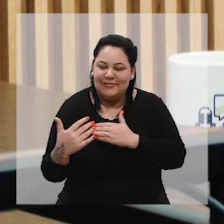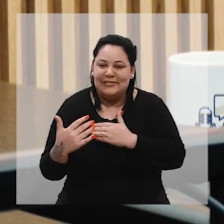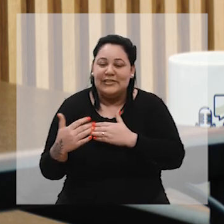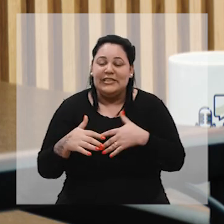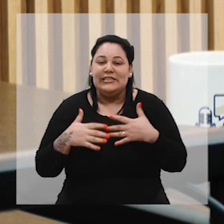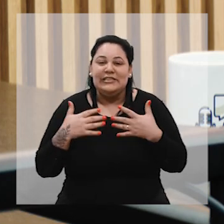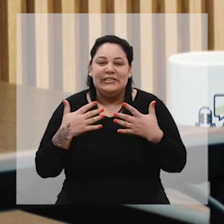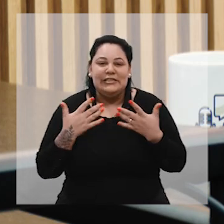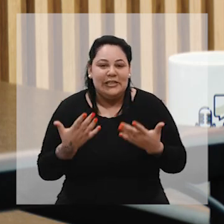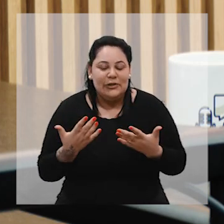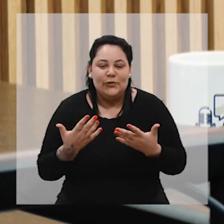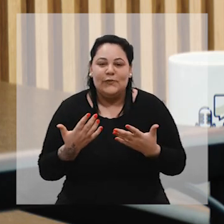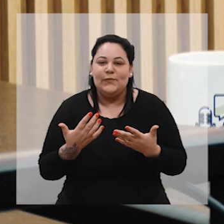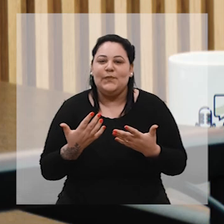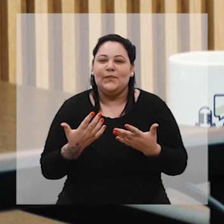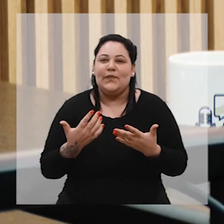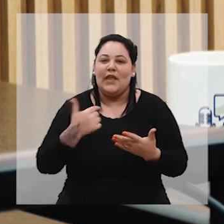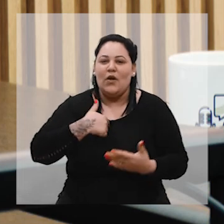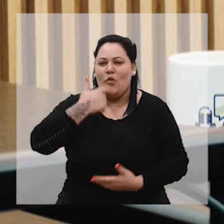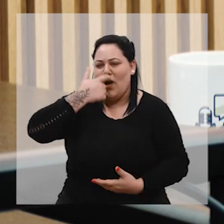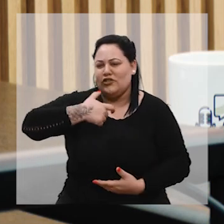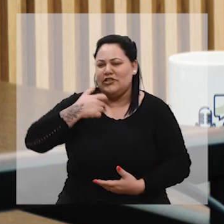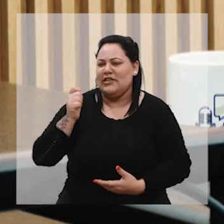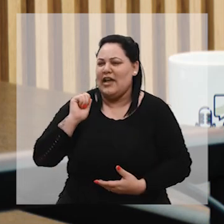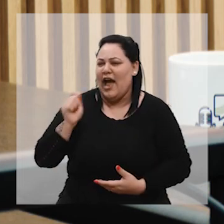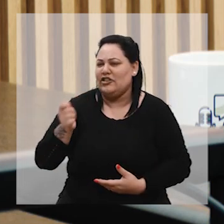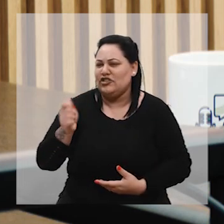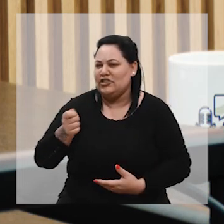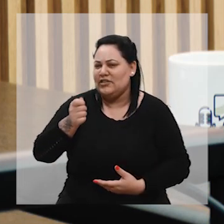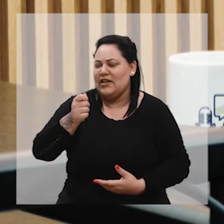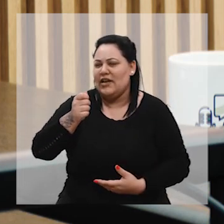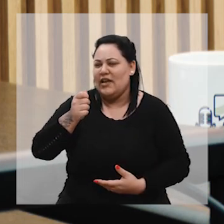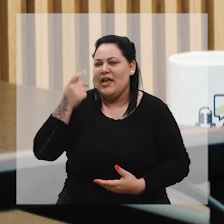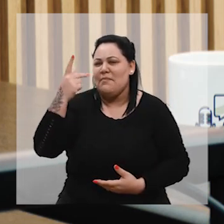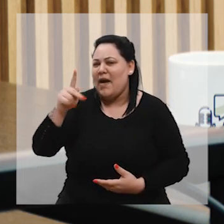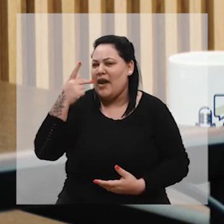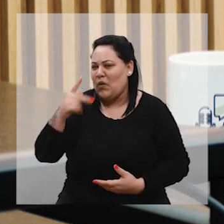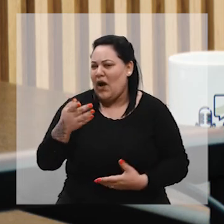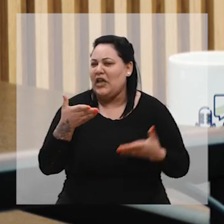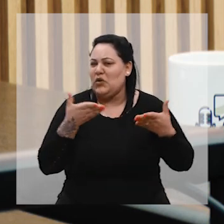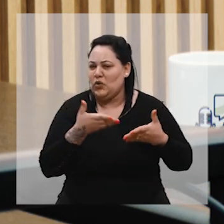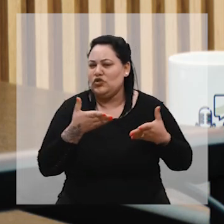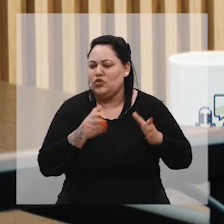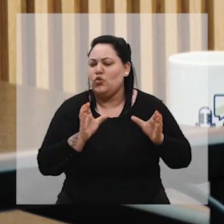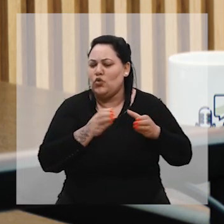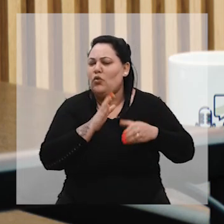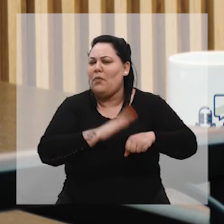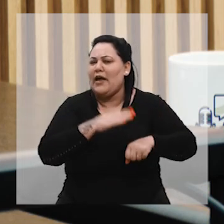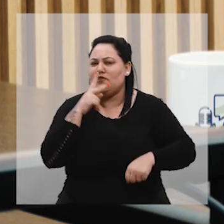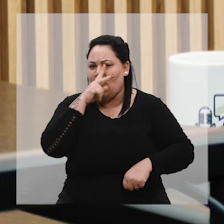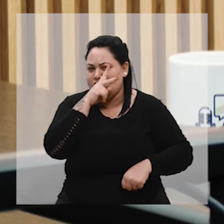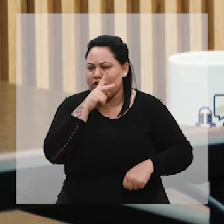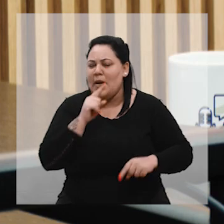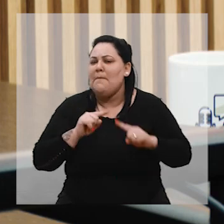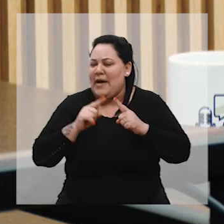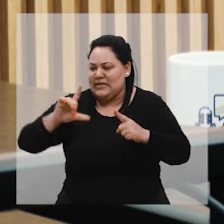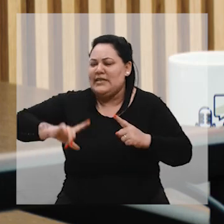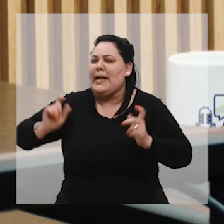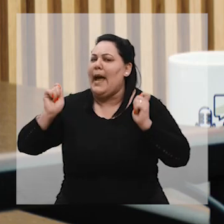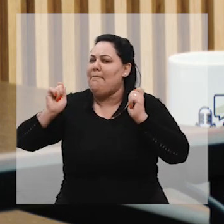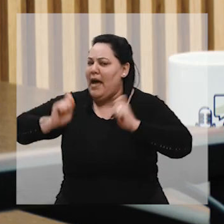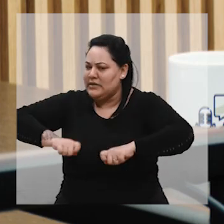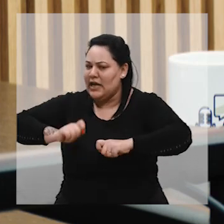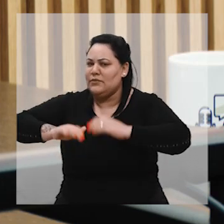passa. Então, daqui a pouco... A Argentina e Paraguai hoje são as seleções talvez mais fortes, mas com